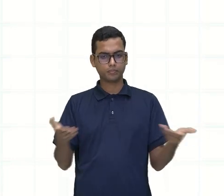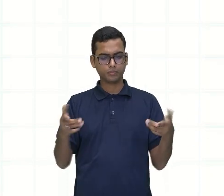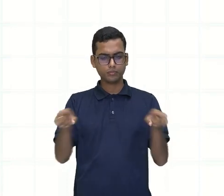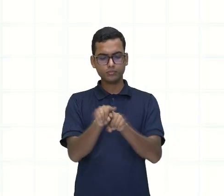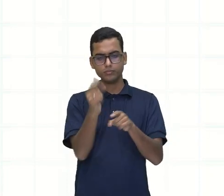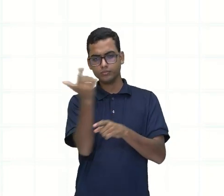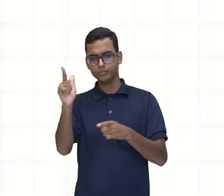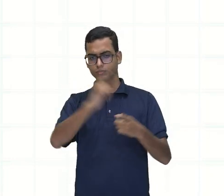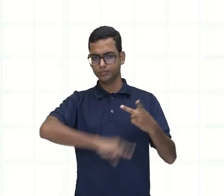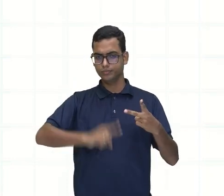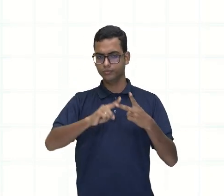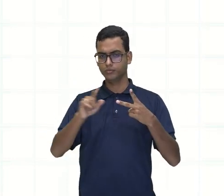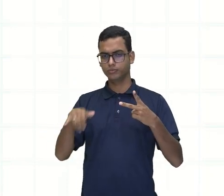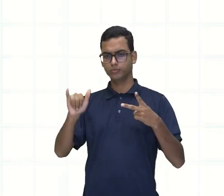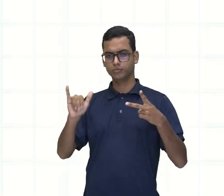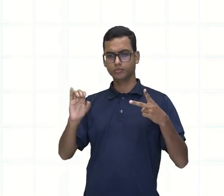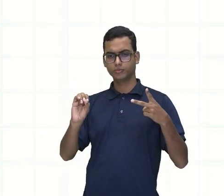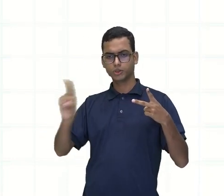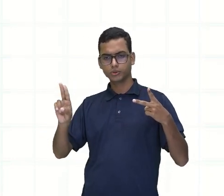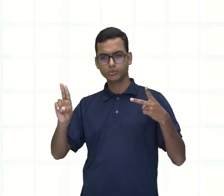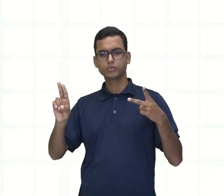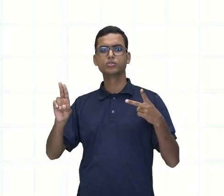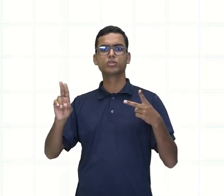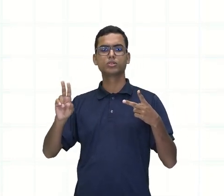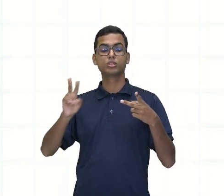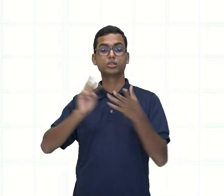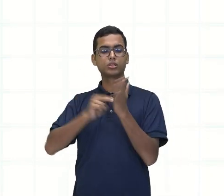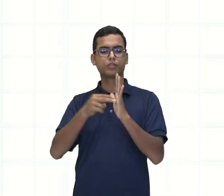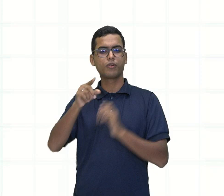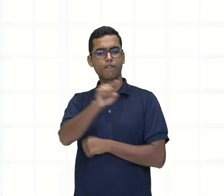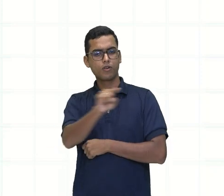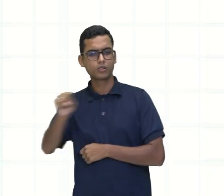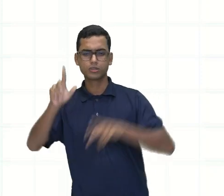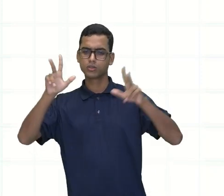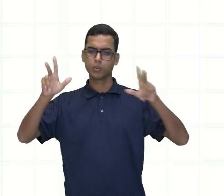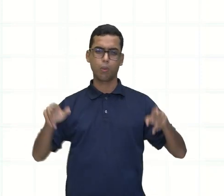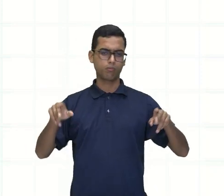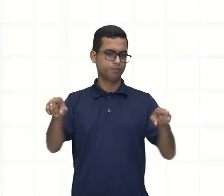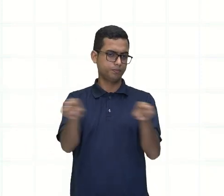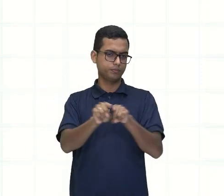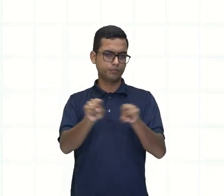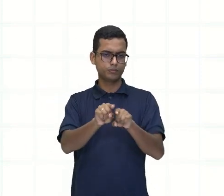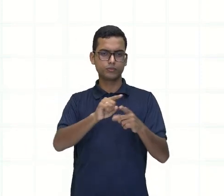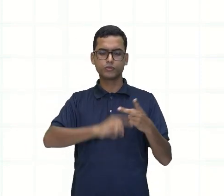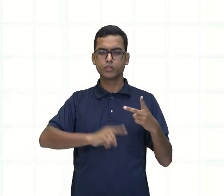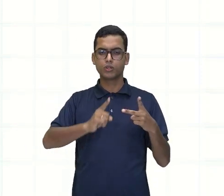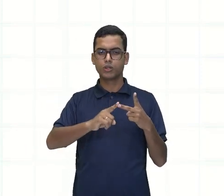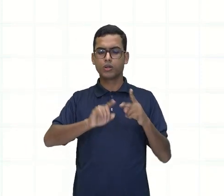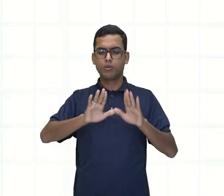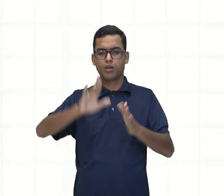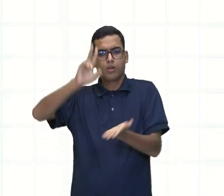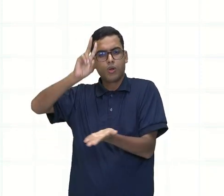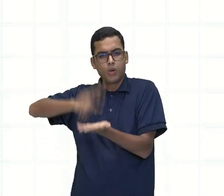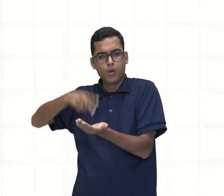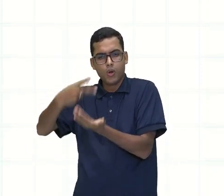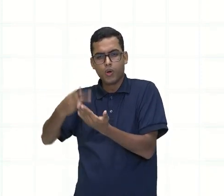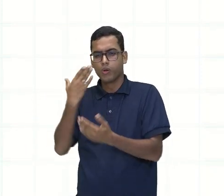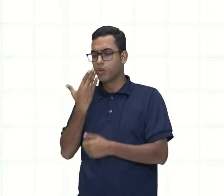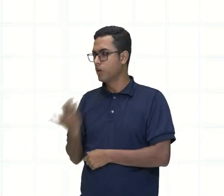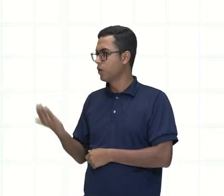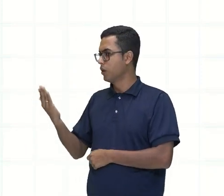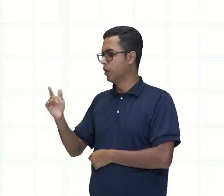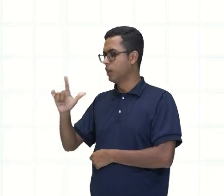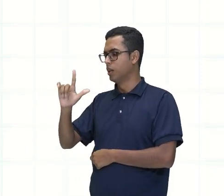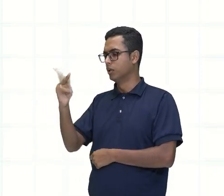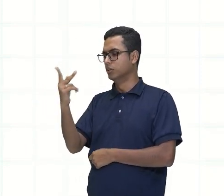próximo é a palavra you, né, que se refere a vocês, né? Escreve da mesma forma. Só que a tradução dela é essa aqui, ó.